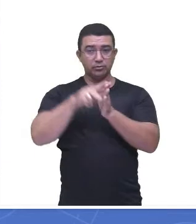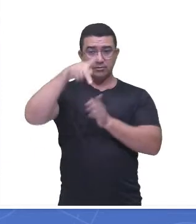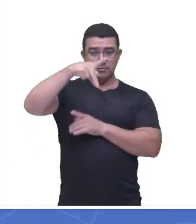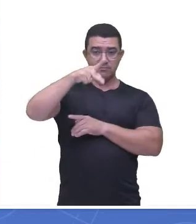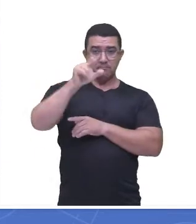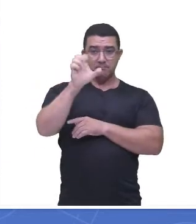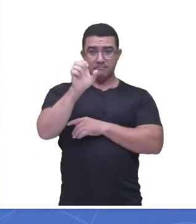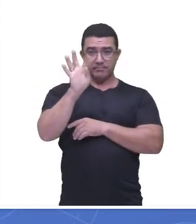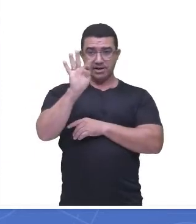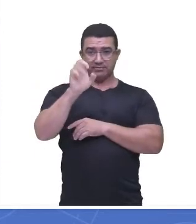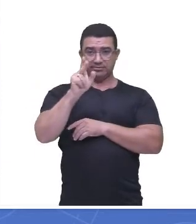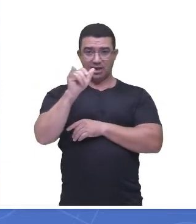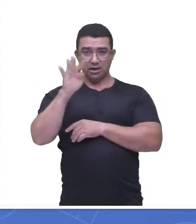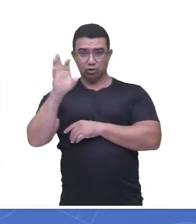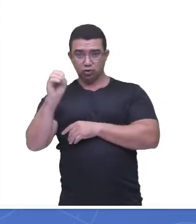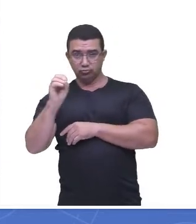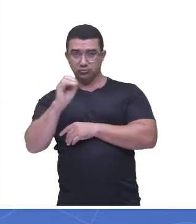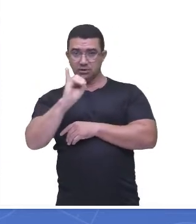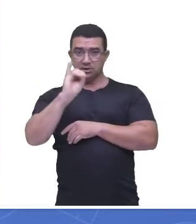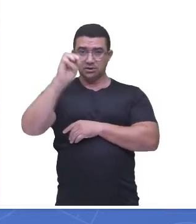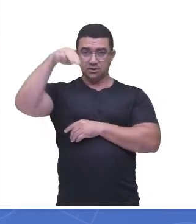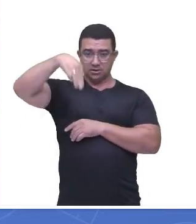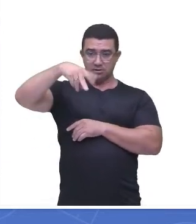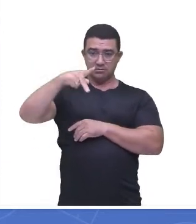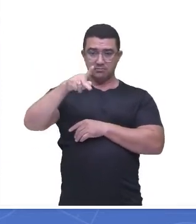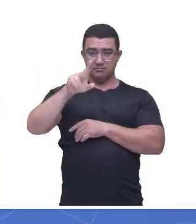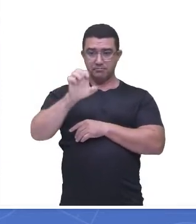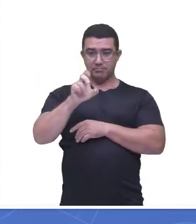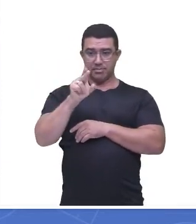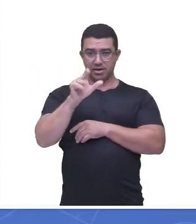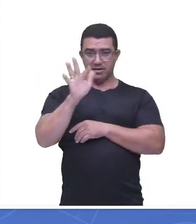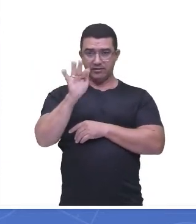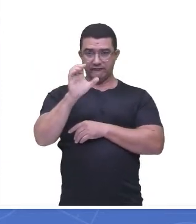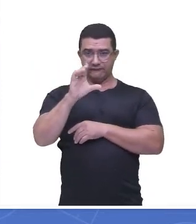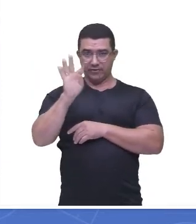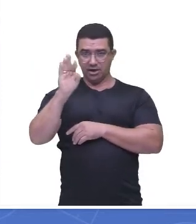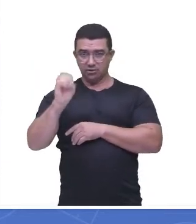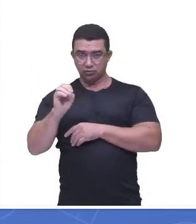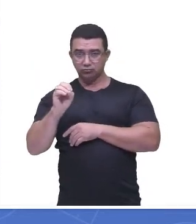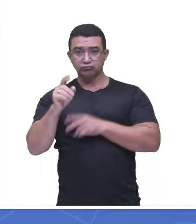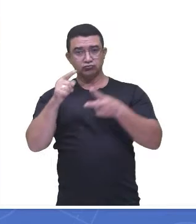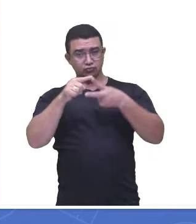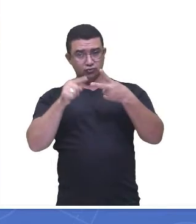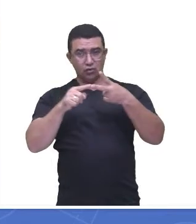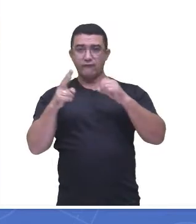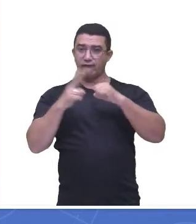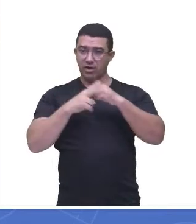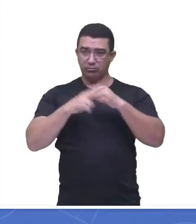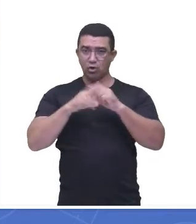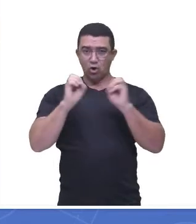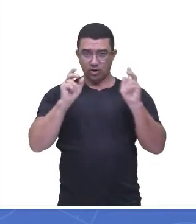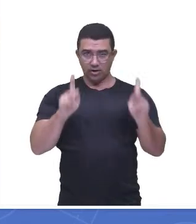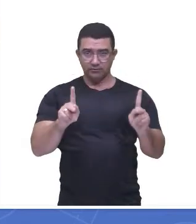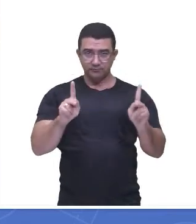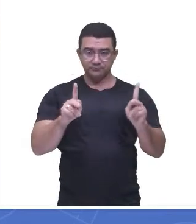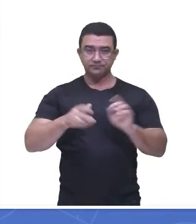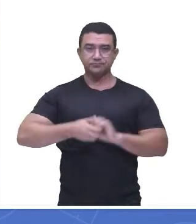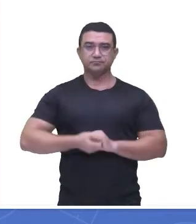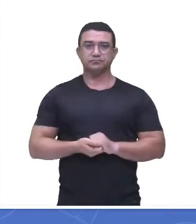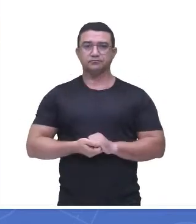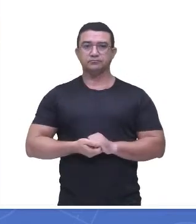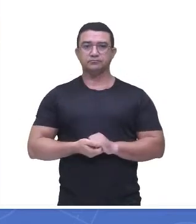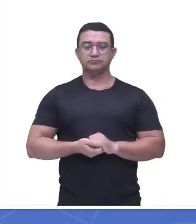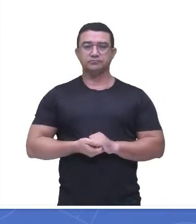indicativo? Vamos trabalhar com dois verbos: arreglar, impartir, ok? Que é o verbo ajeitar